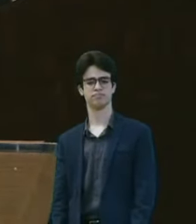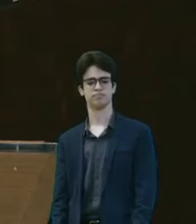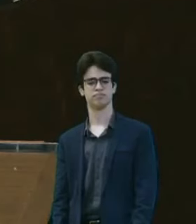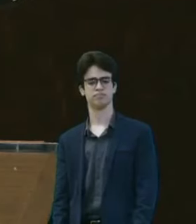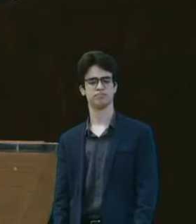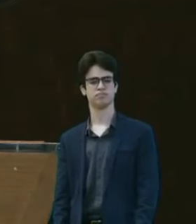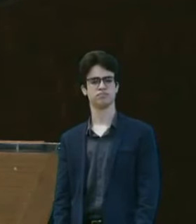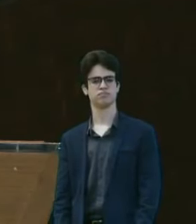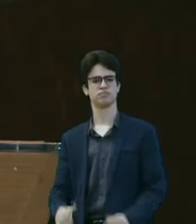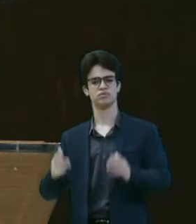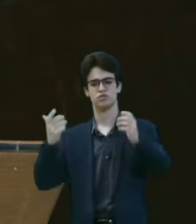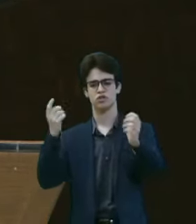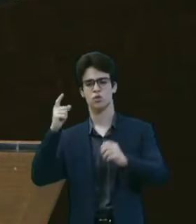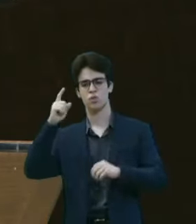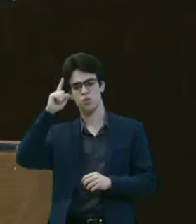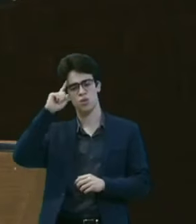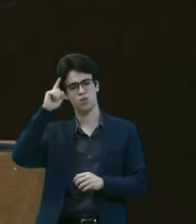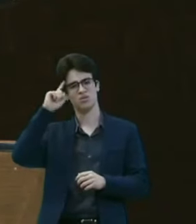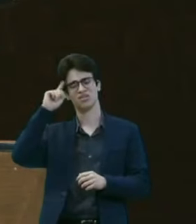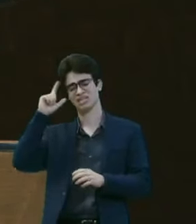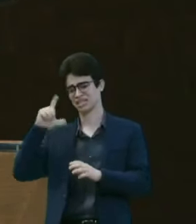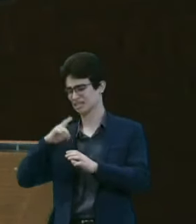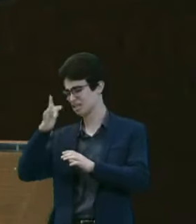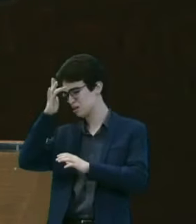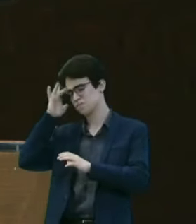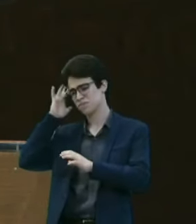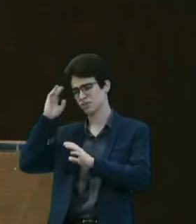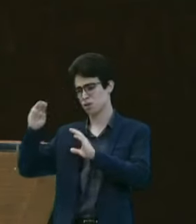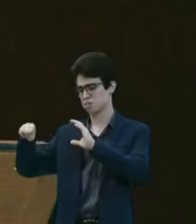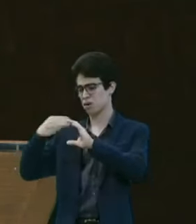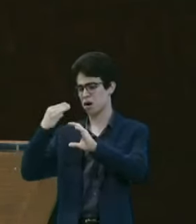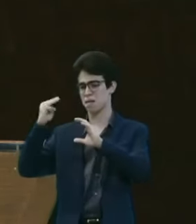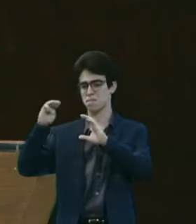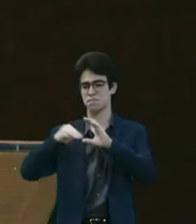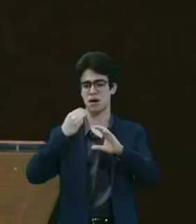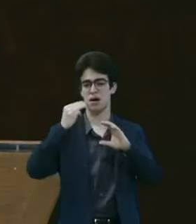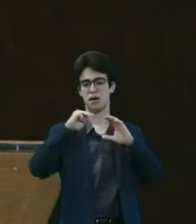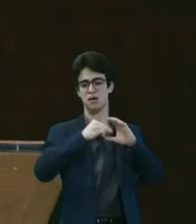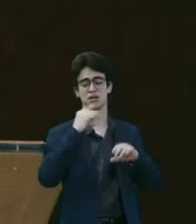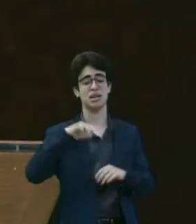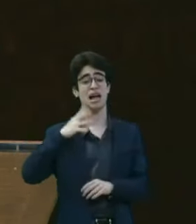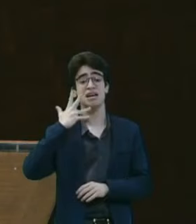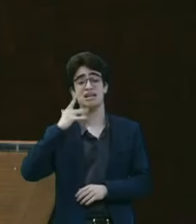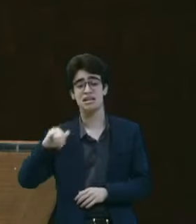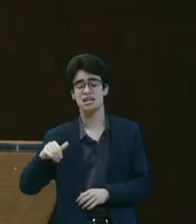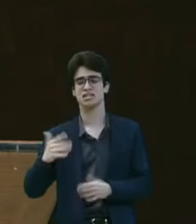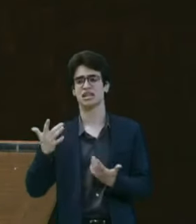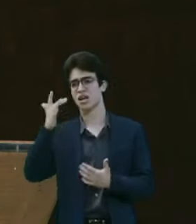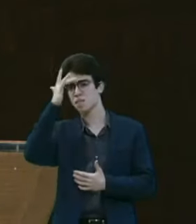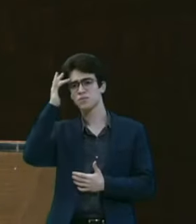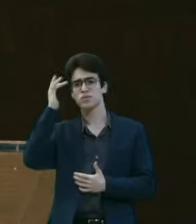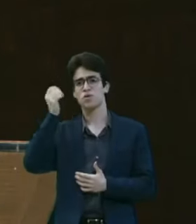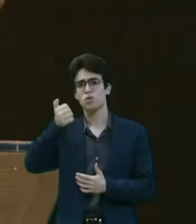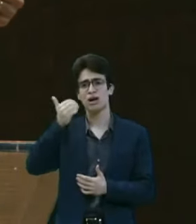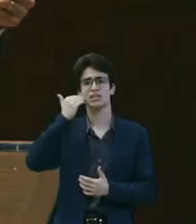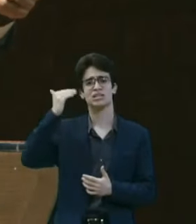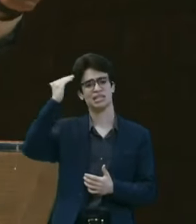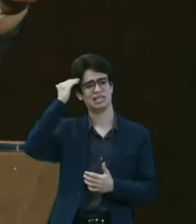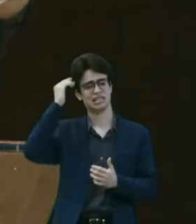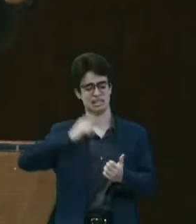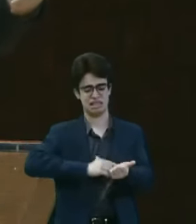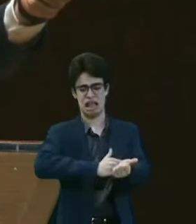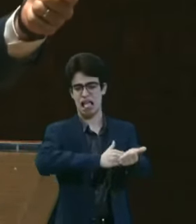Todos os dias eu vejo jovens me mandando mensagens. Crianças, pré-adolescentes, que se